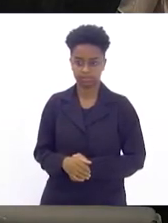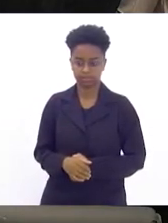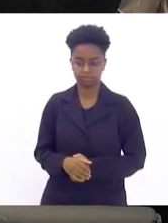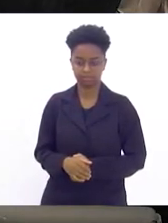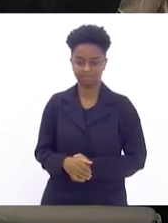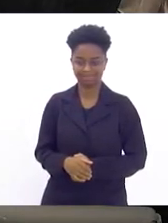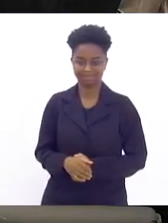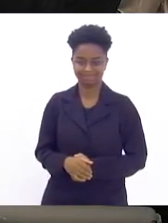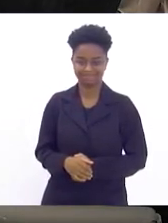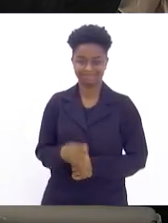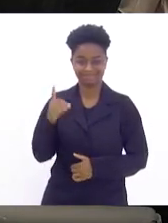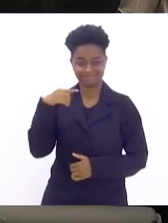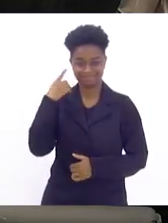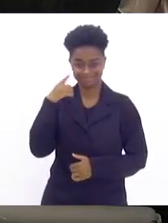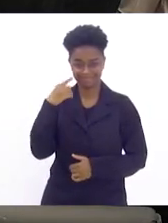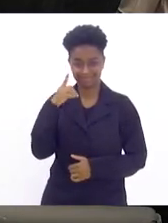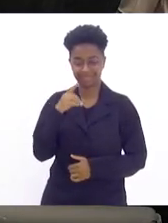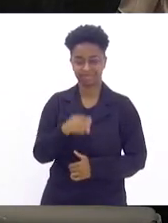Guilherme